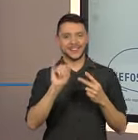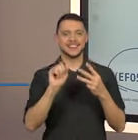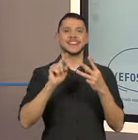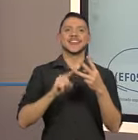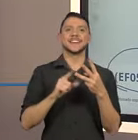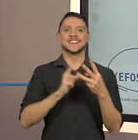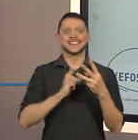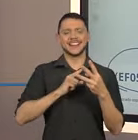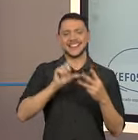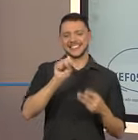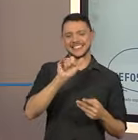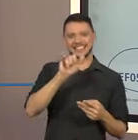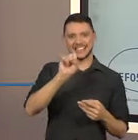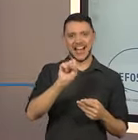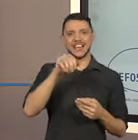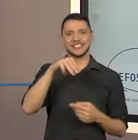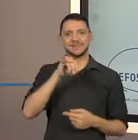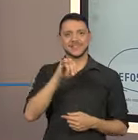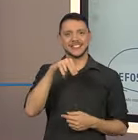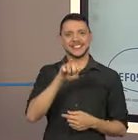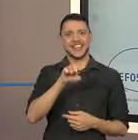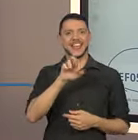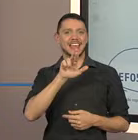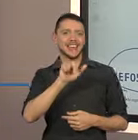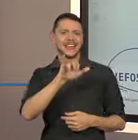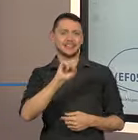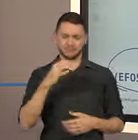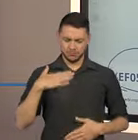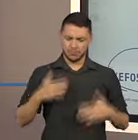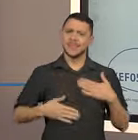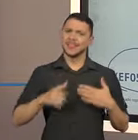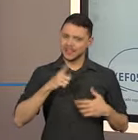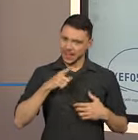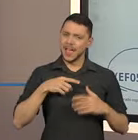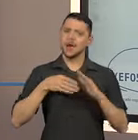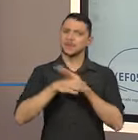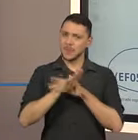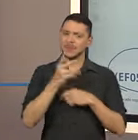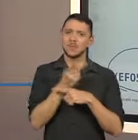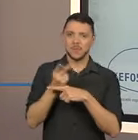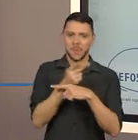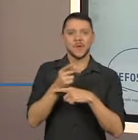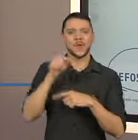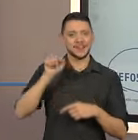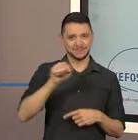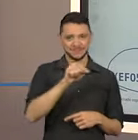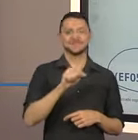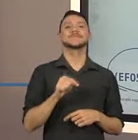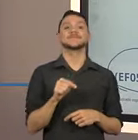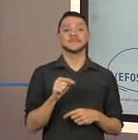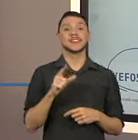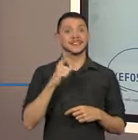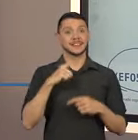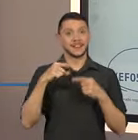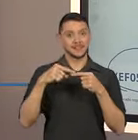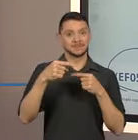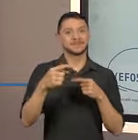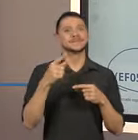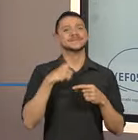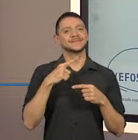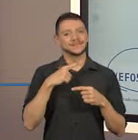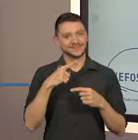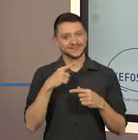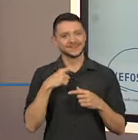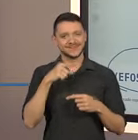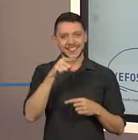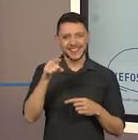Então, nosso corpo é preparado para isso. E, em seguida, né? Deu água na boca a imagem, não deu? Bom, na minha deu.